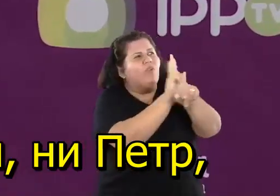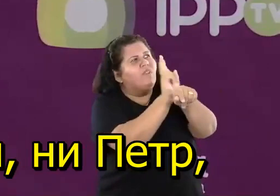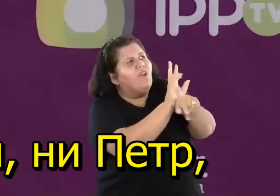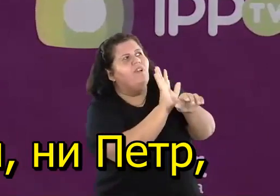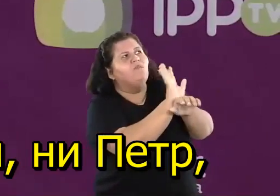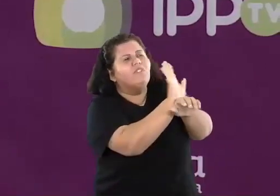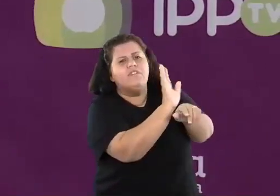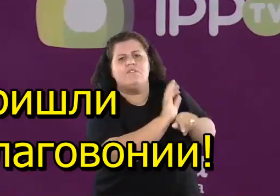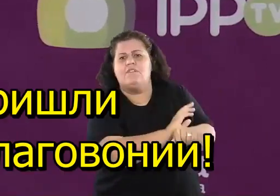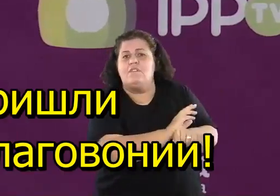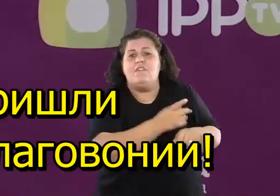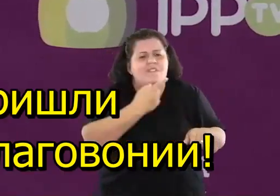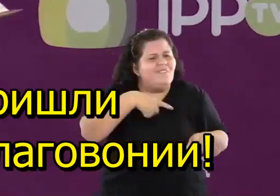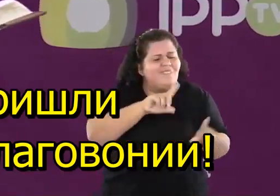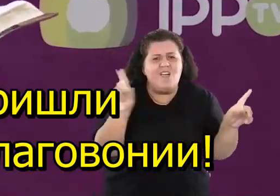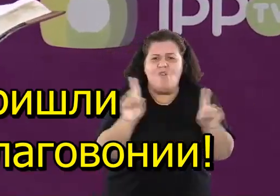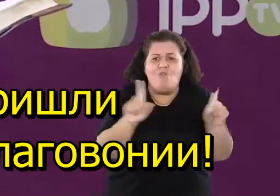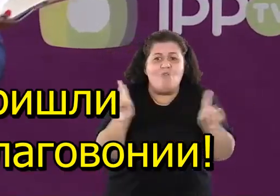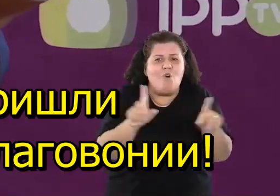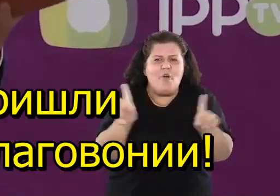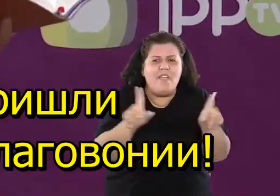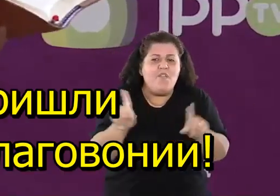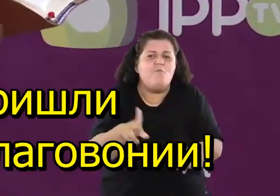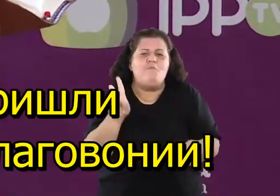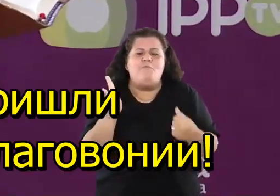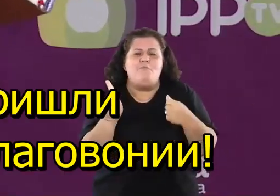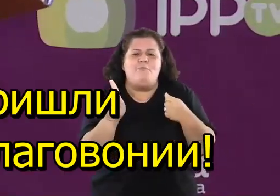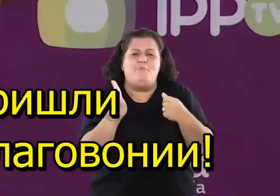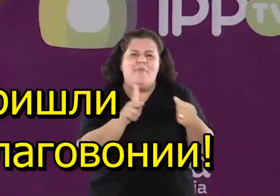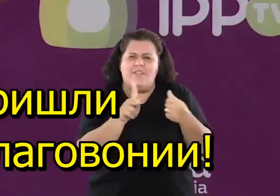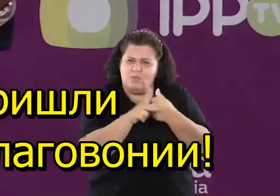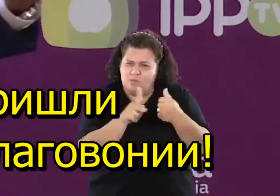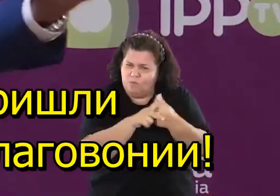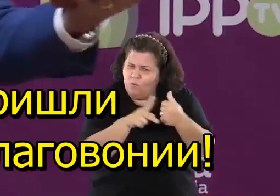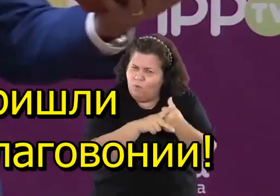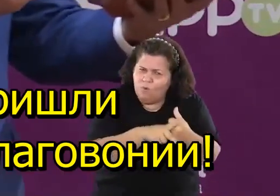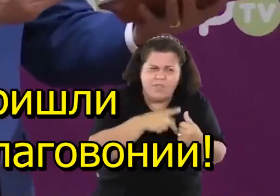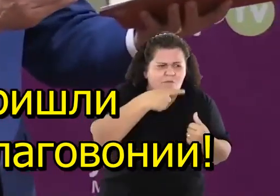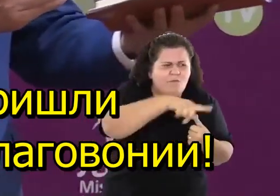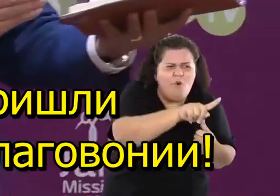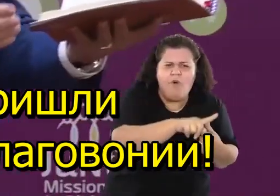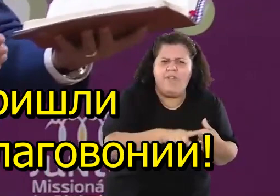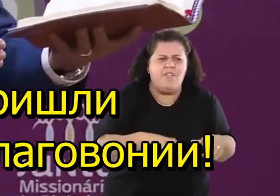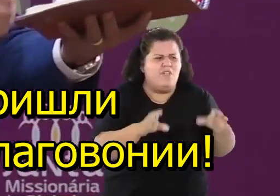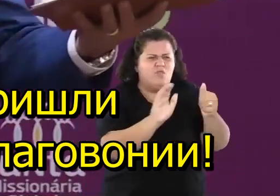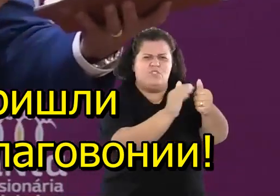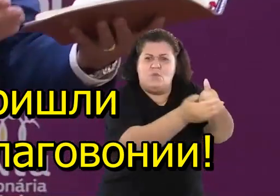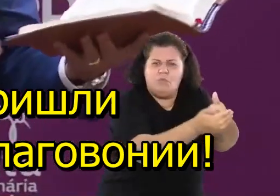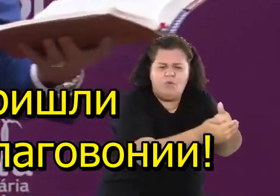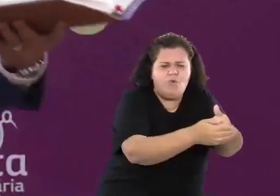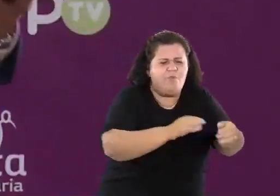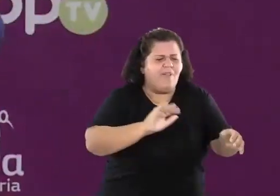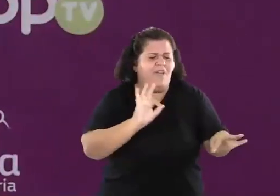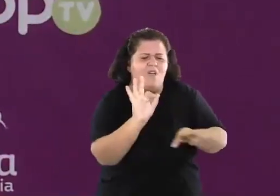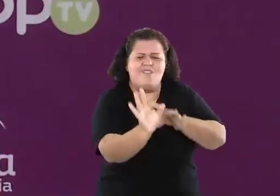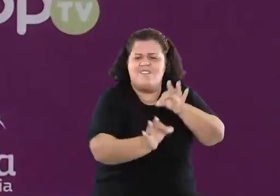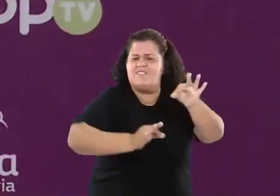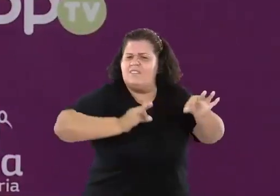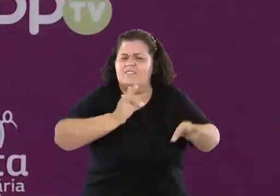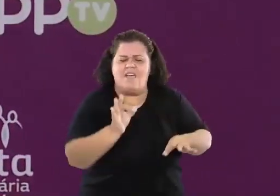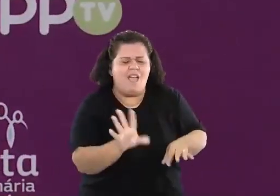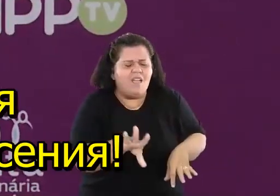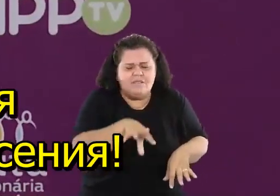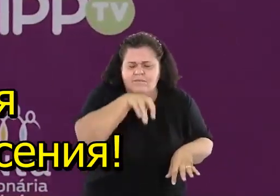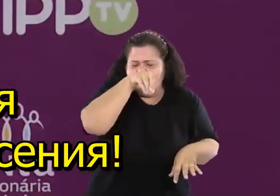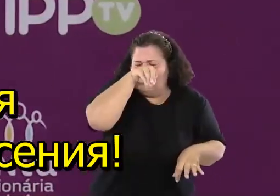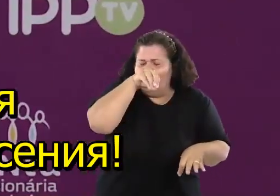discípulos, nem Pedro, nem João, nem os demais, que foram ao sepulcro de Jesus para levar perfumes, foram estas